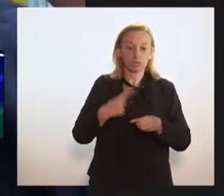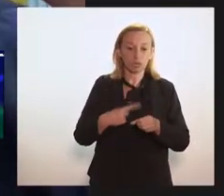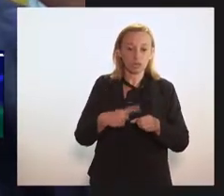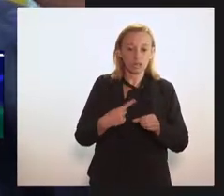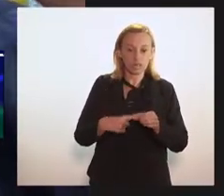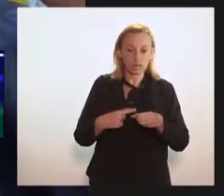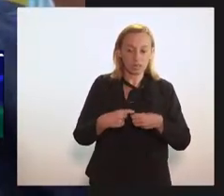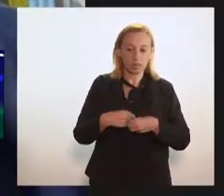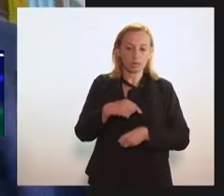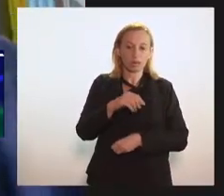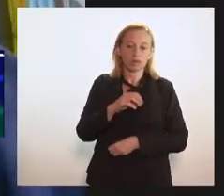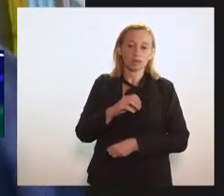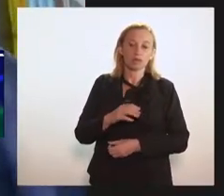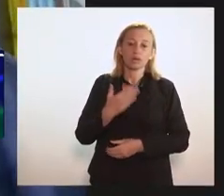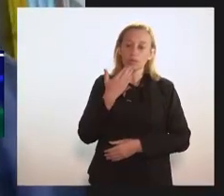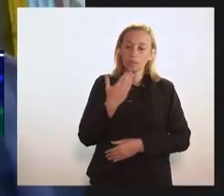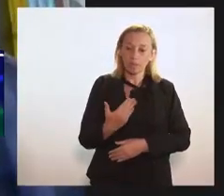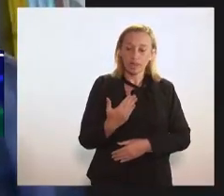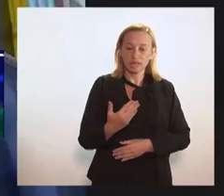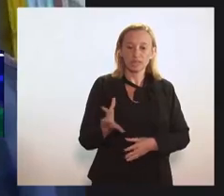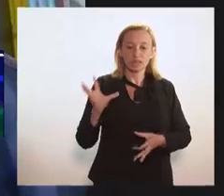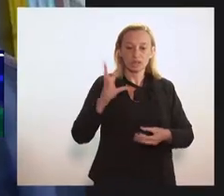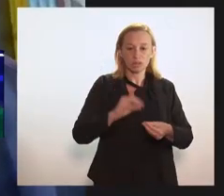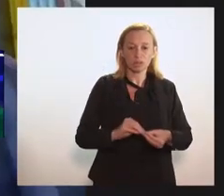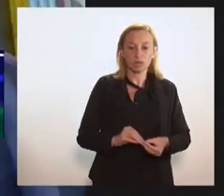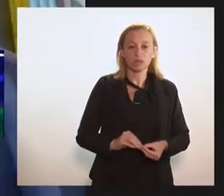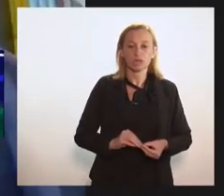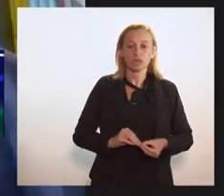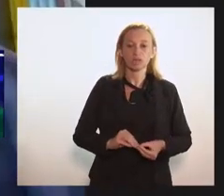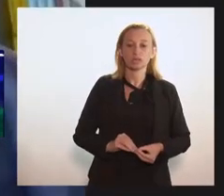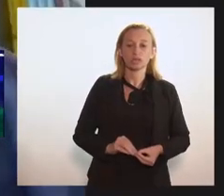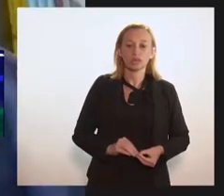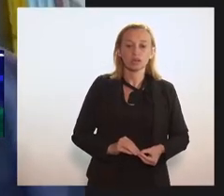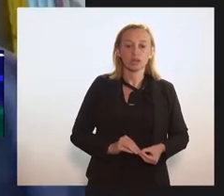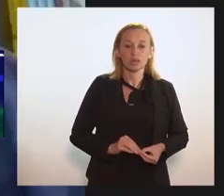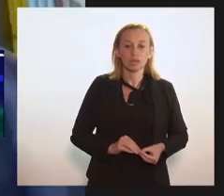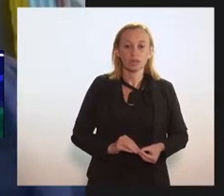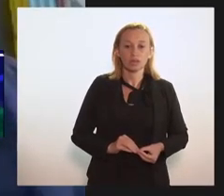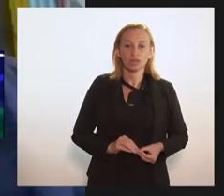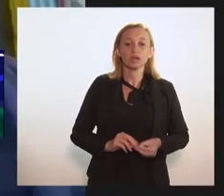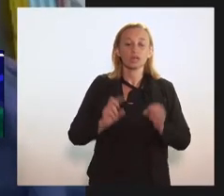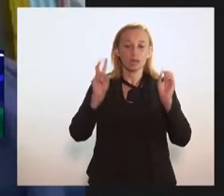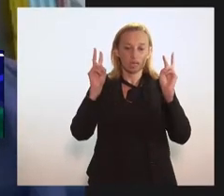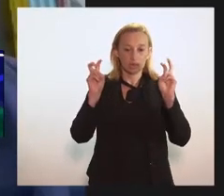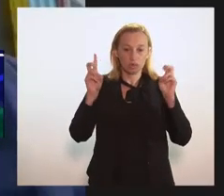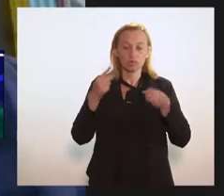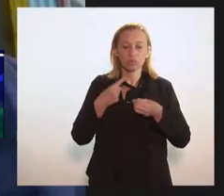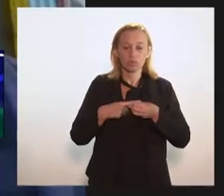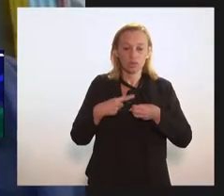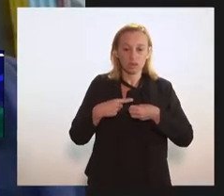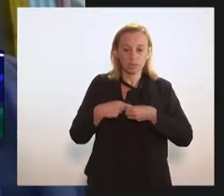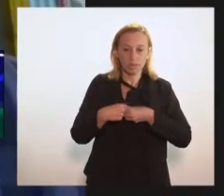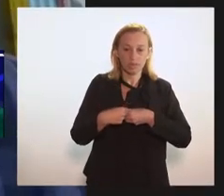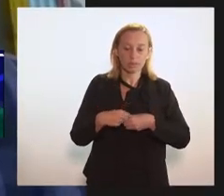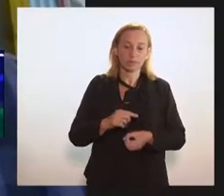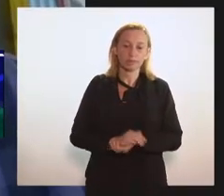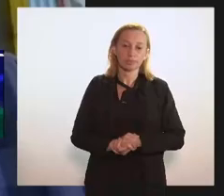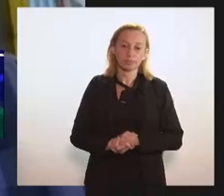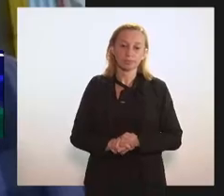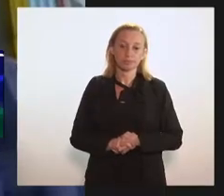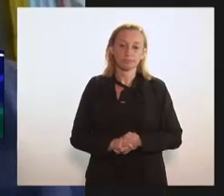eu solicito o senhor que seja incluído o parecer solicitado o parecer de assuntos municipais.